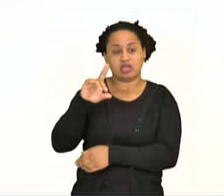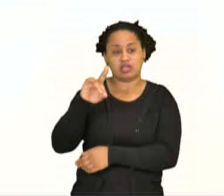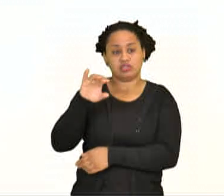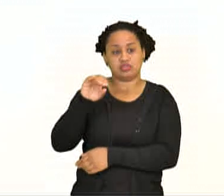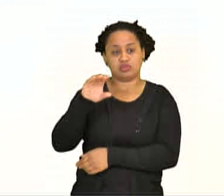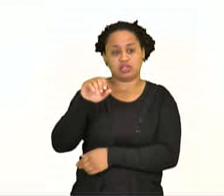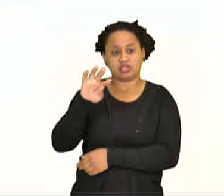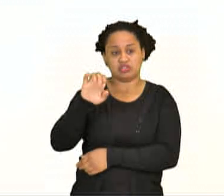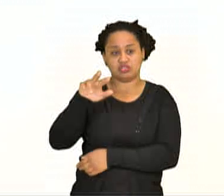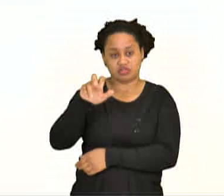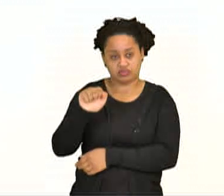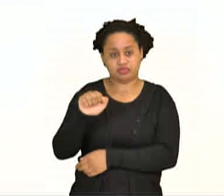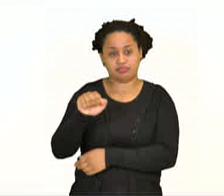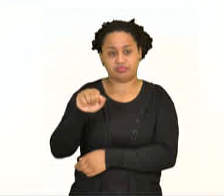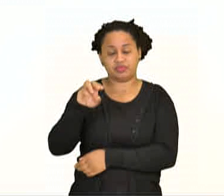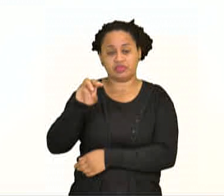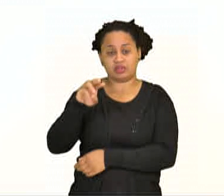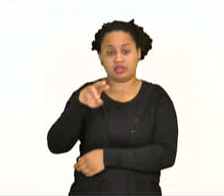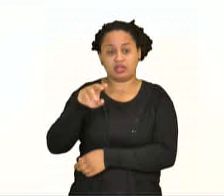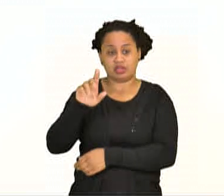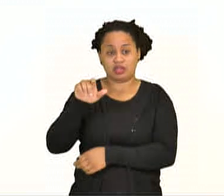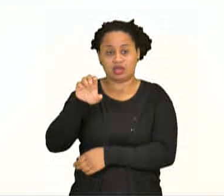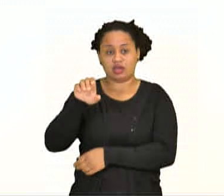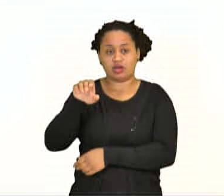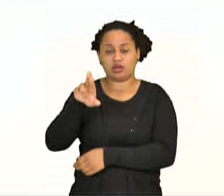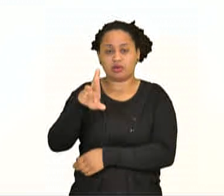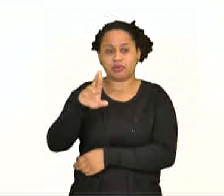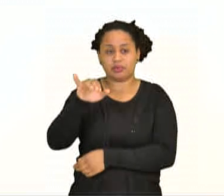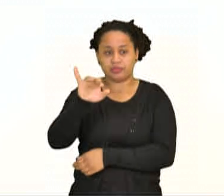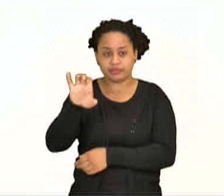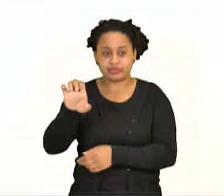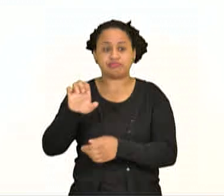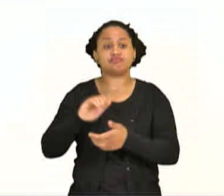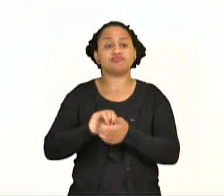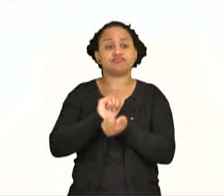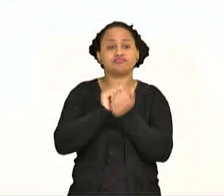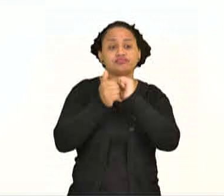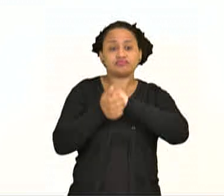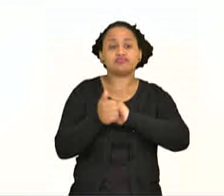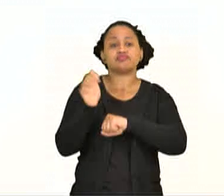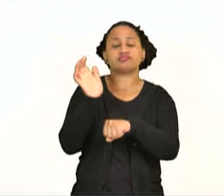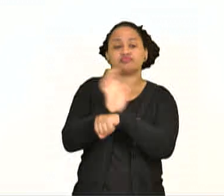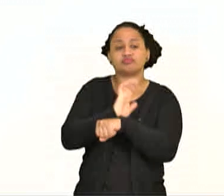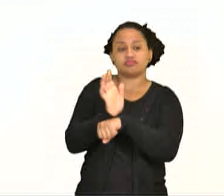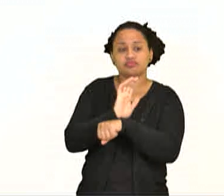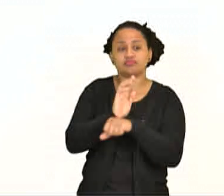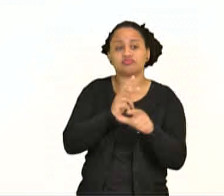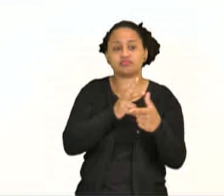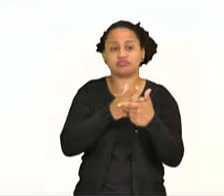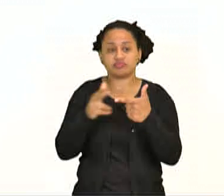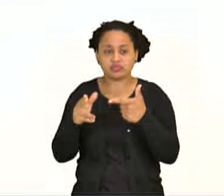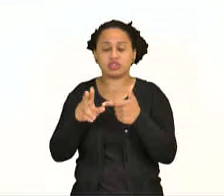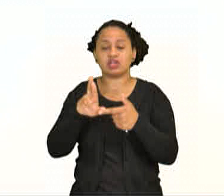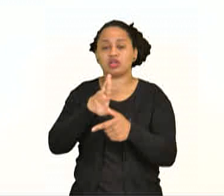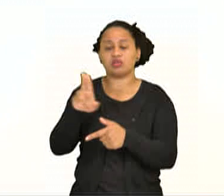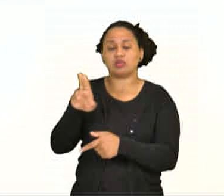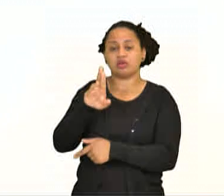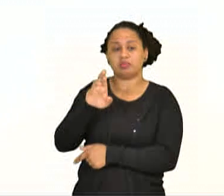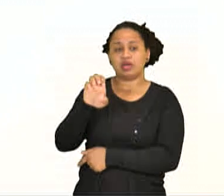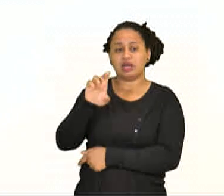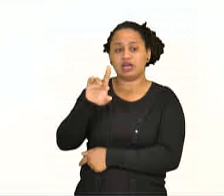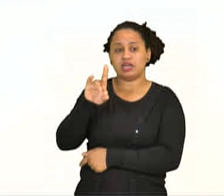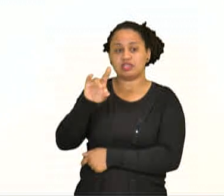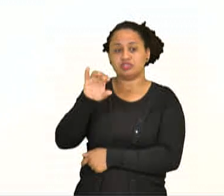and Fallout, de Lauren Riddens. Adaptado ao cinema com o longa Radioactive, que traz